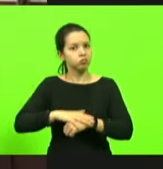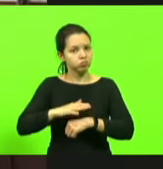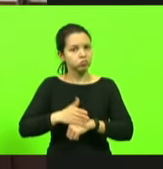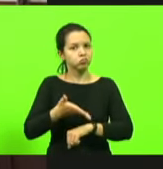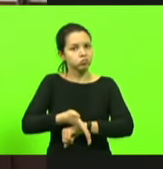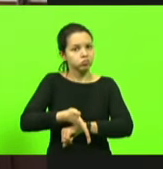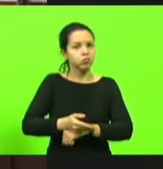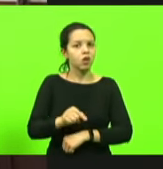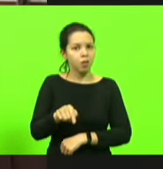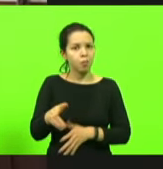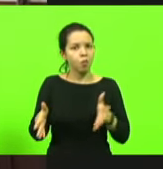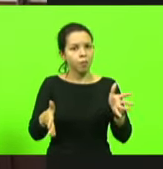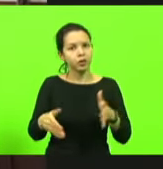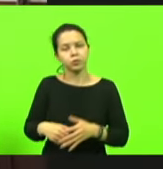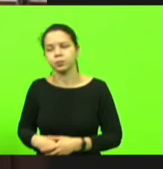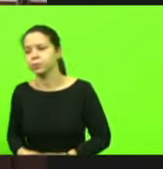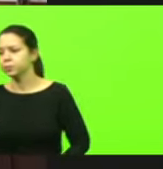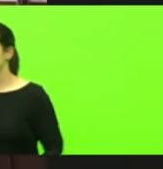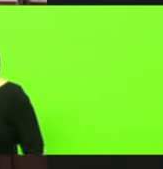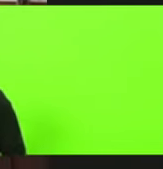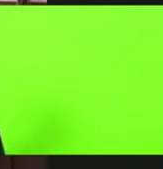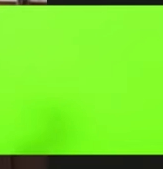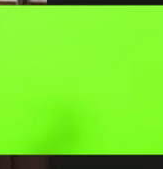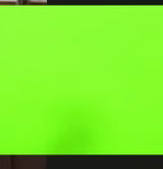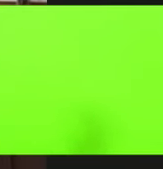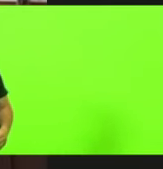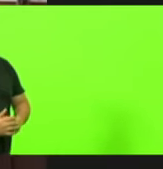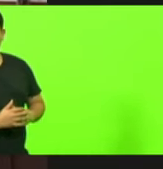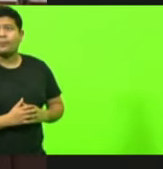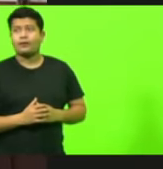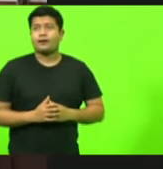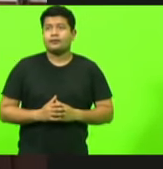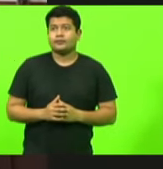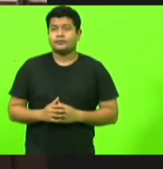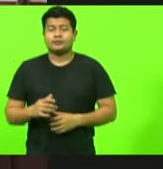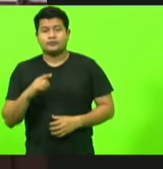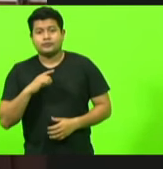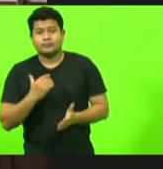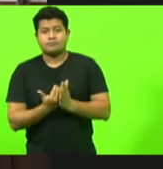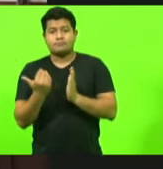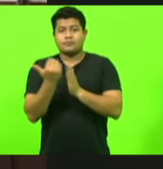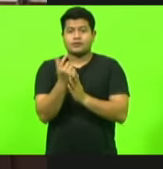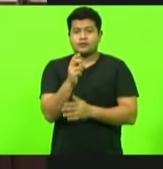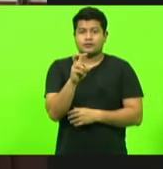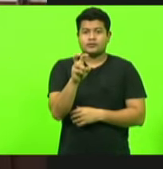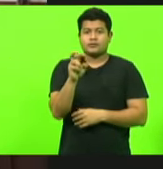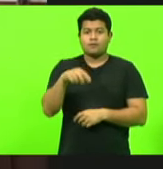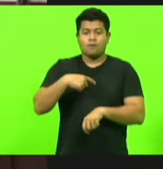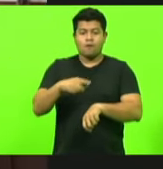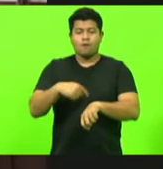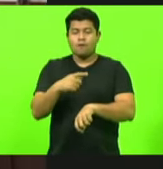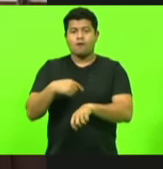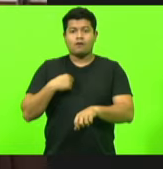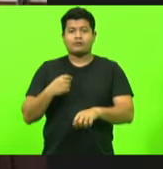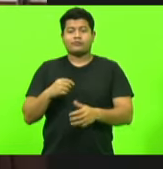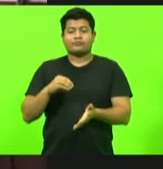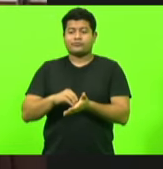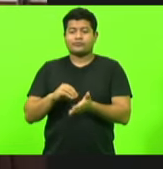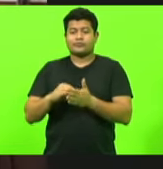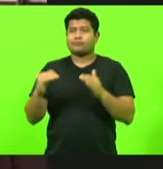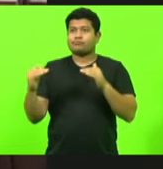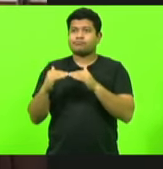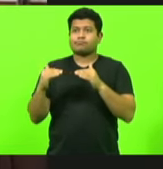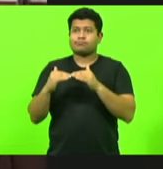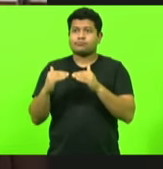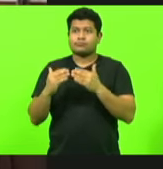momento. A reunião já passava de 5 horas sem um consenso, não haveria consenso, E ele, então, encontrou a alternativa, colocar mais